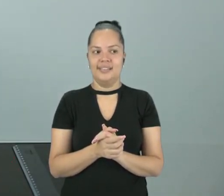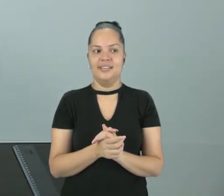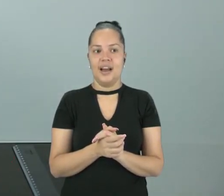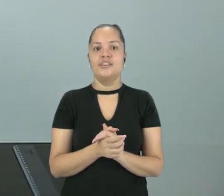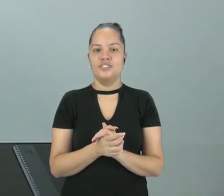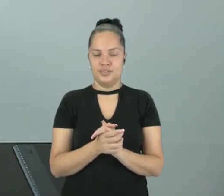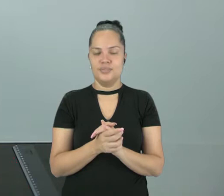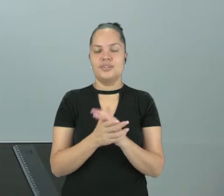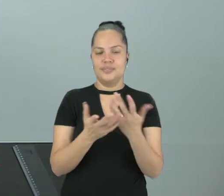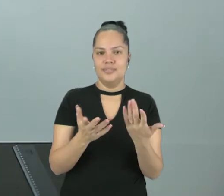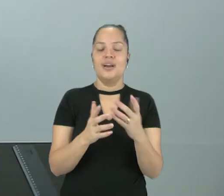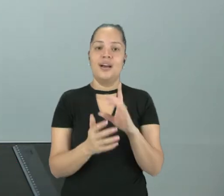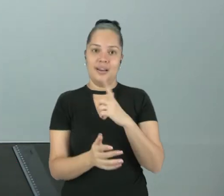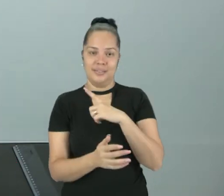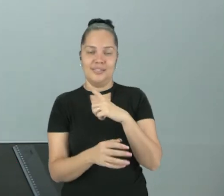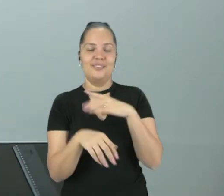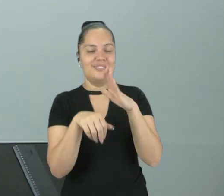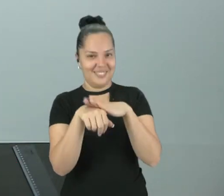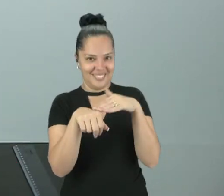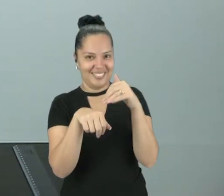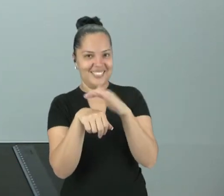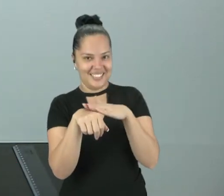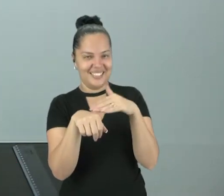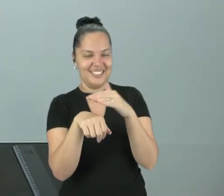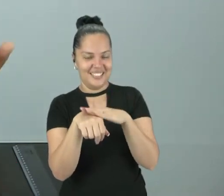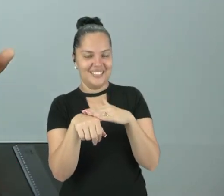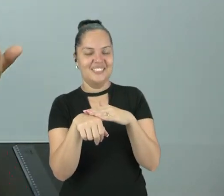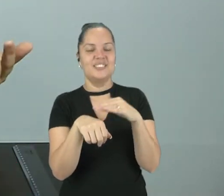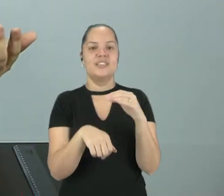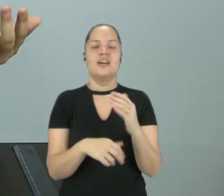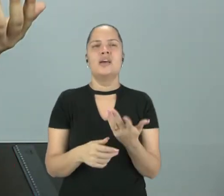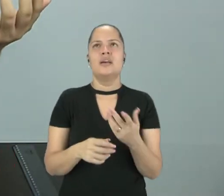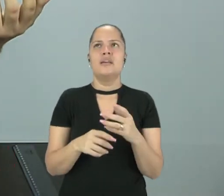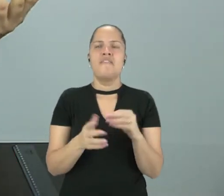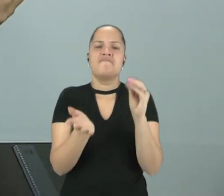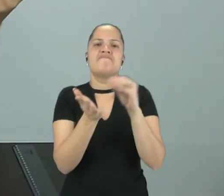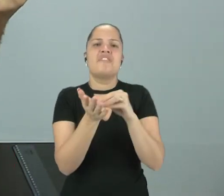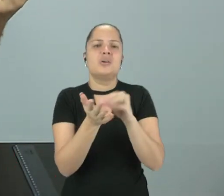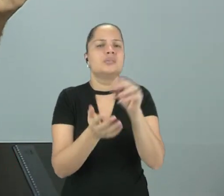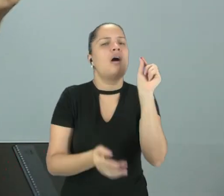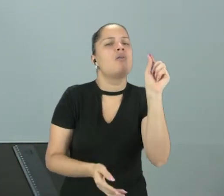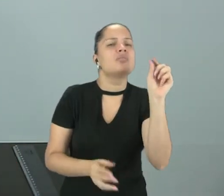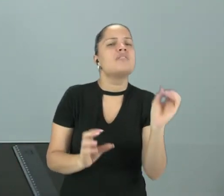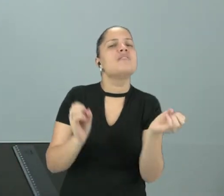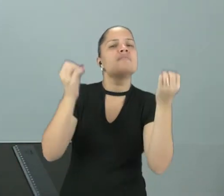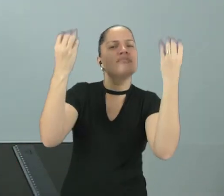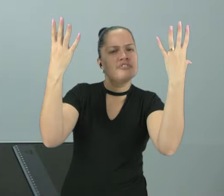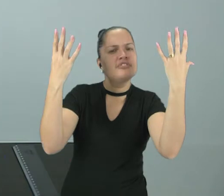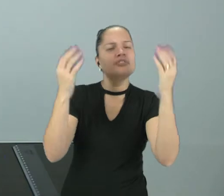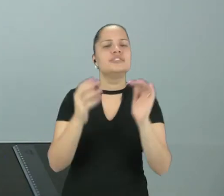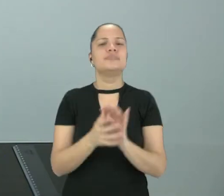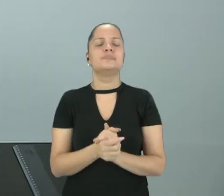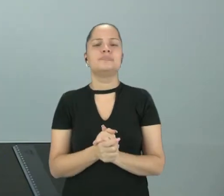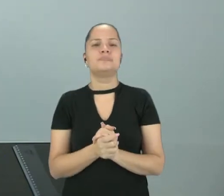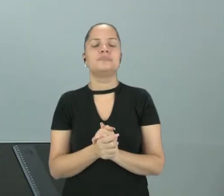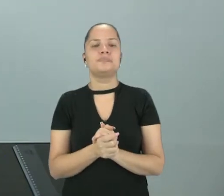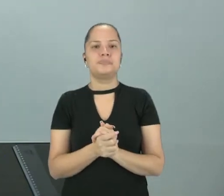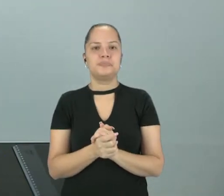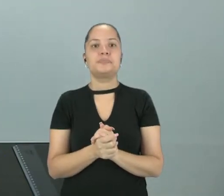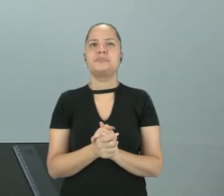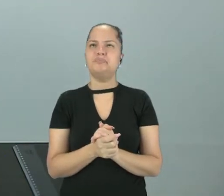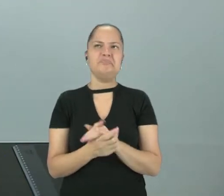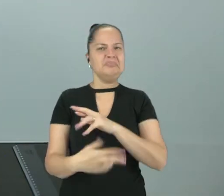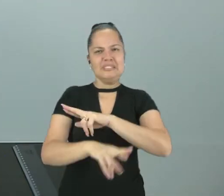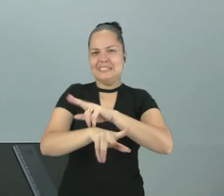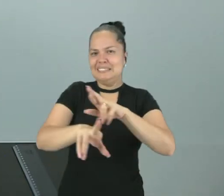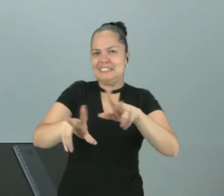beijo no rosto aquele beijo ali carinhoso Ok e o que que falta mais nessa festa fique falta mas a pessoa tem